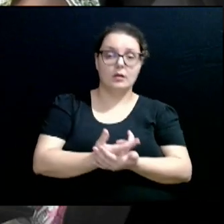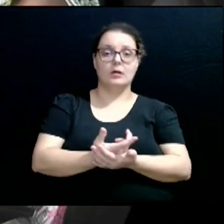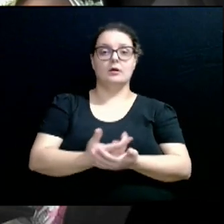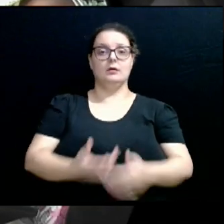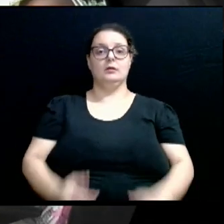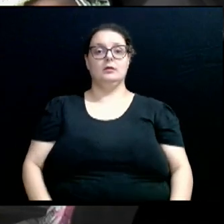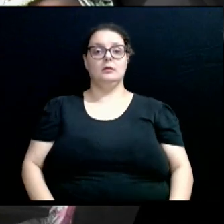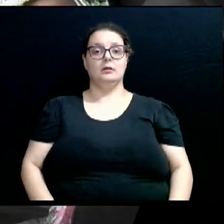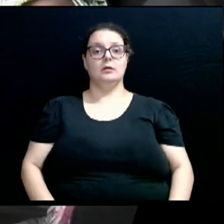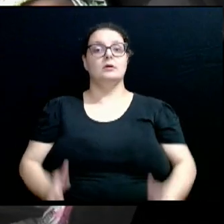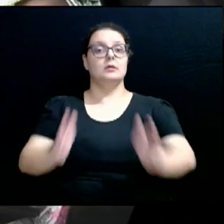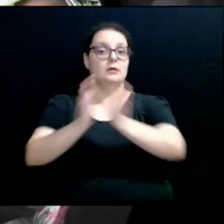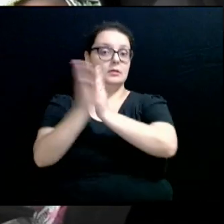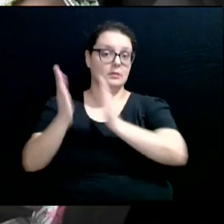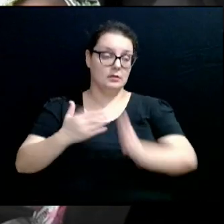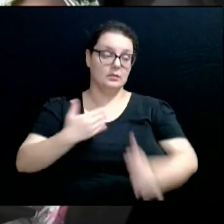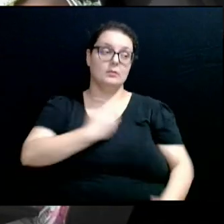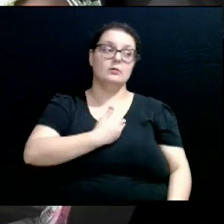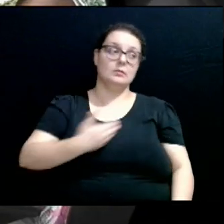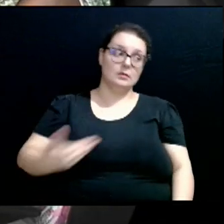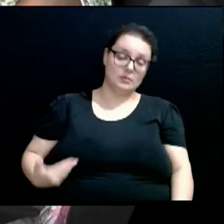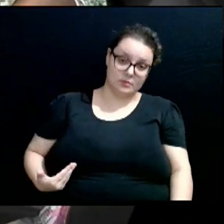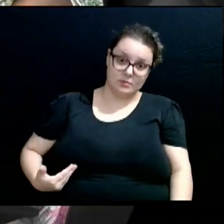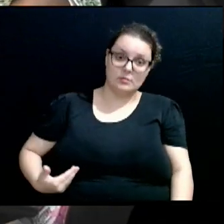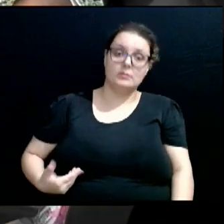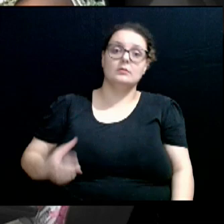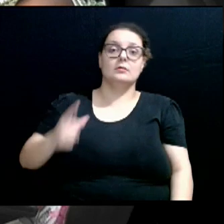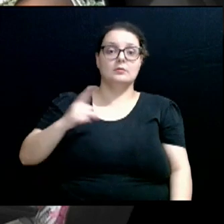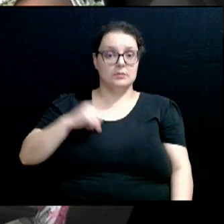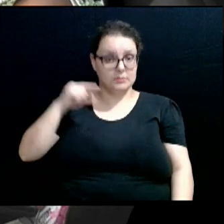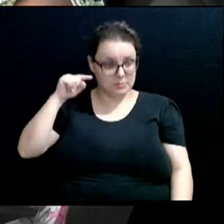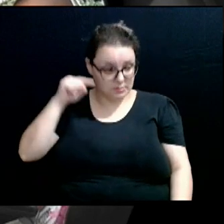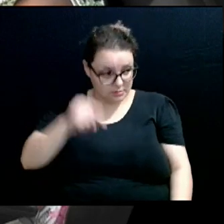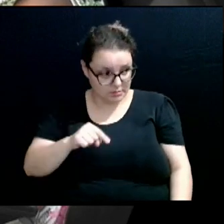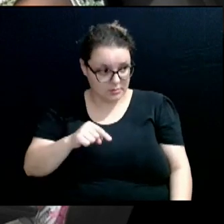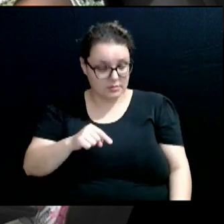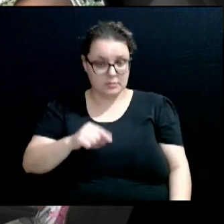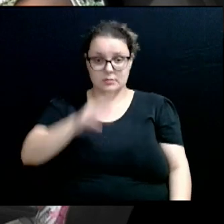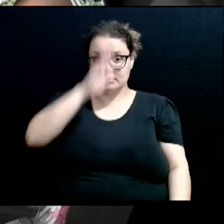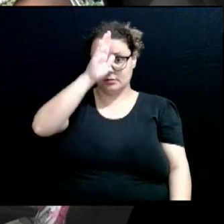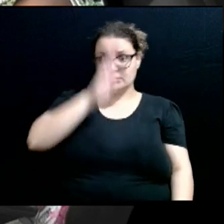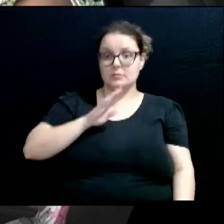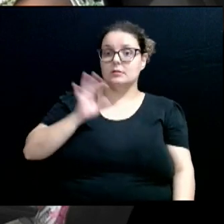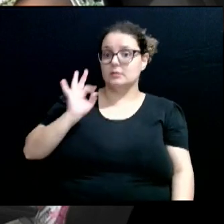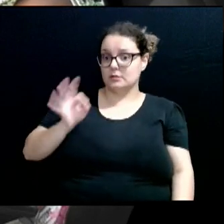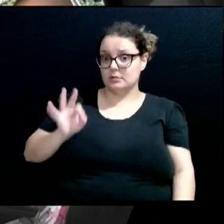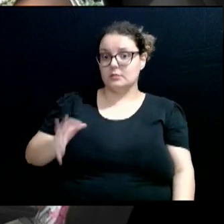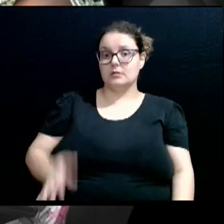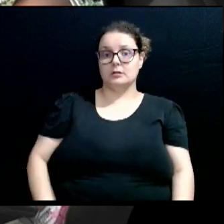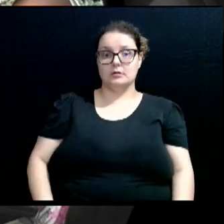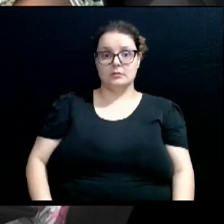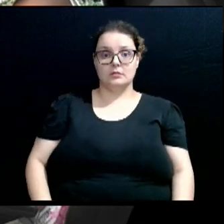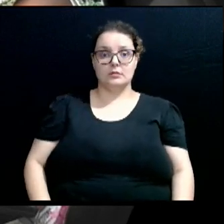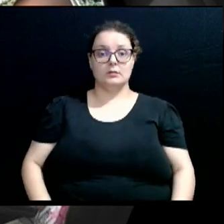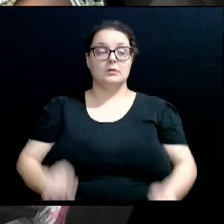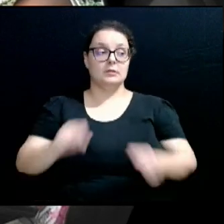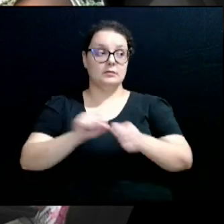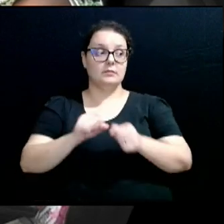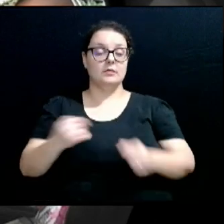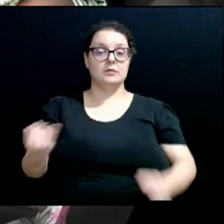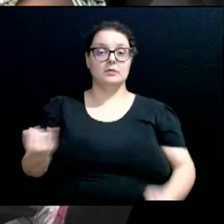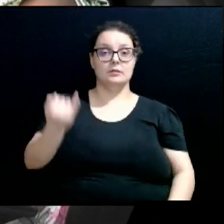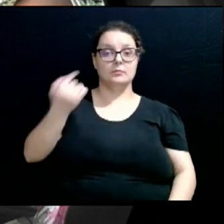biblioteca pública, você tem isso de forma gratuita. Exato. Né? E isso nos remete à importância de valorizar, assim como